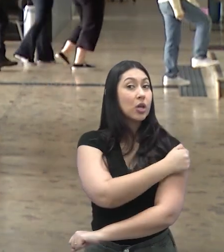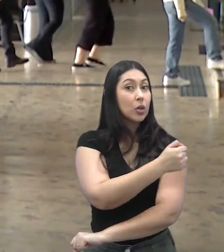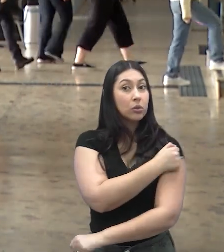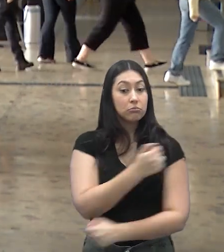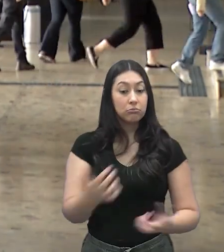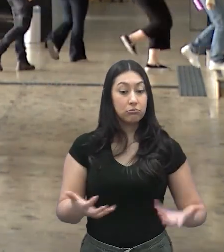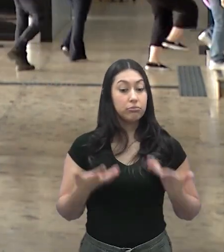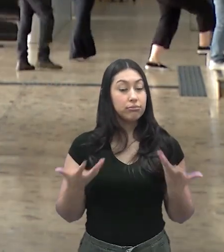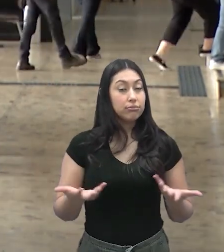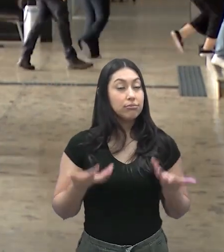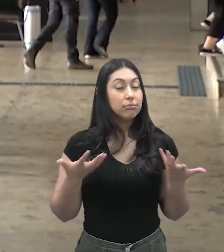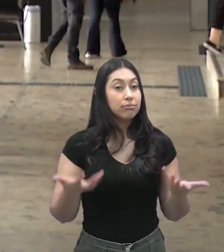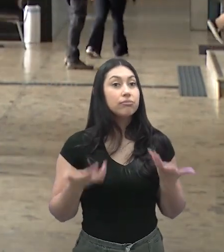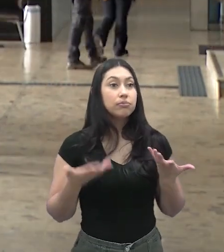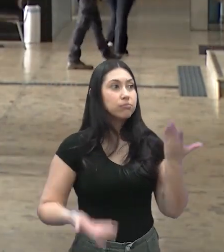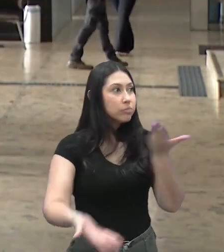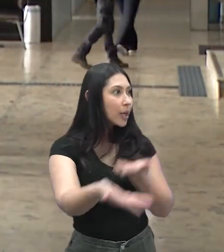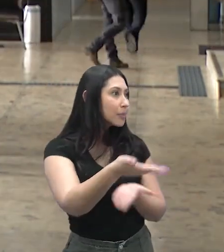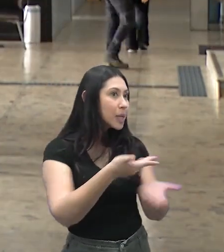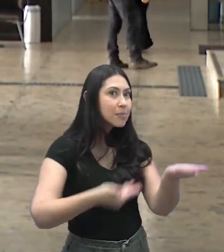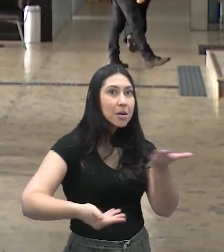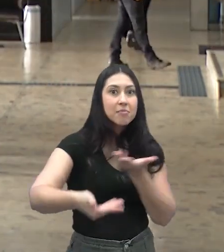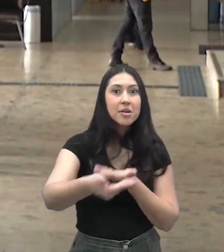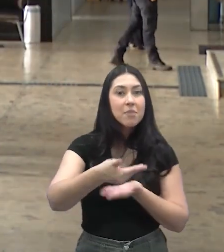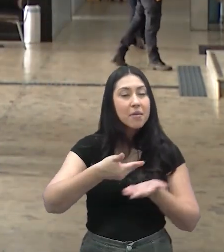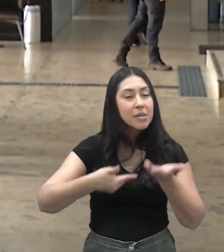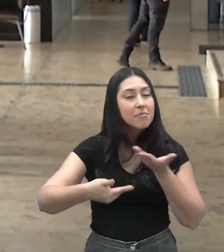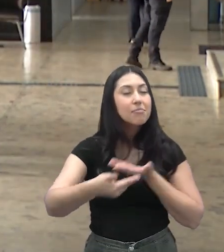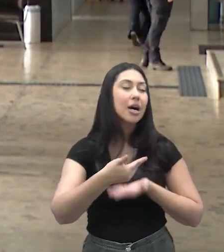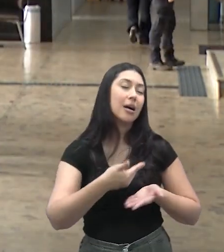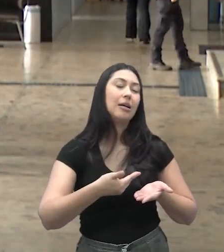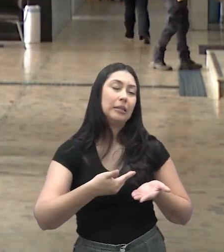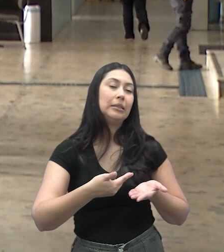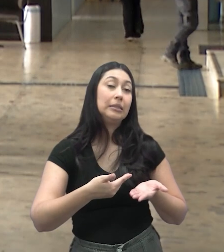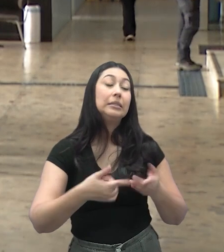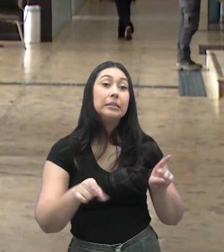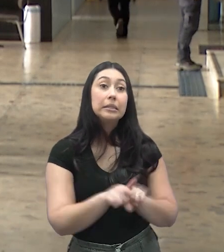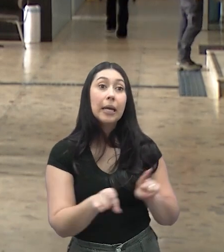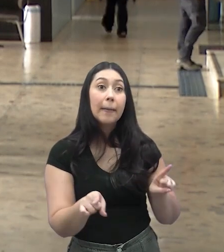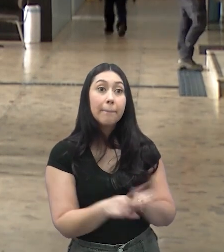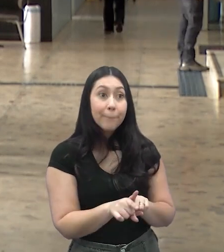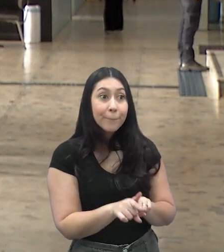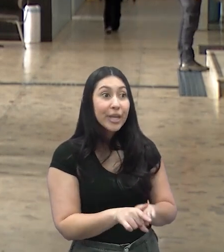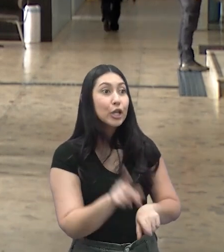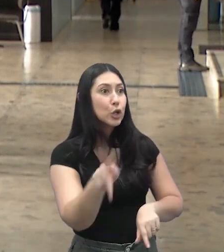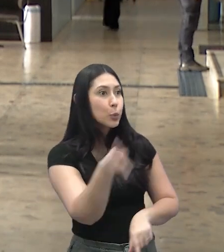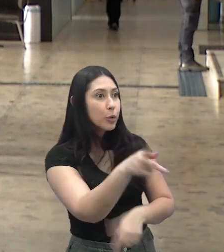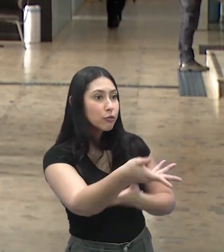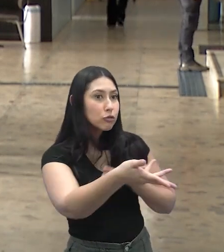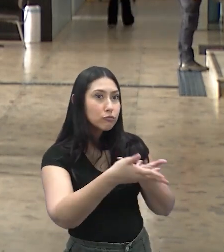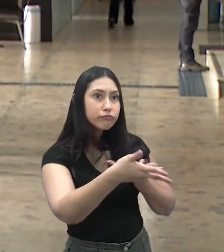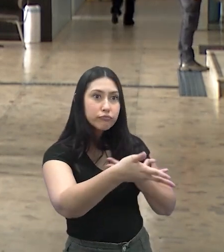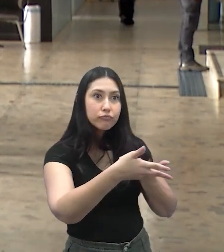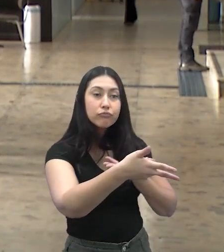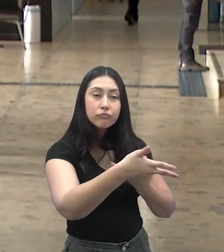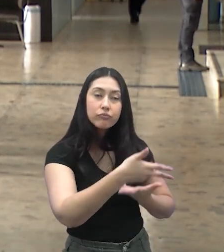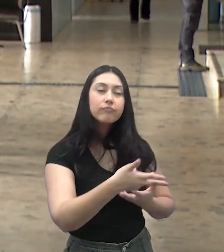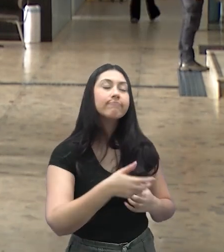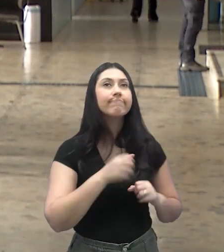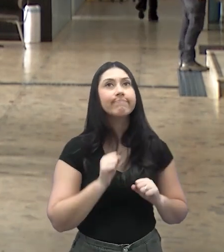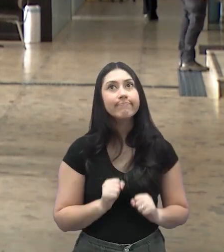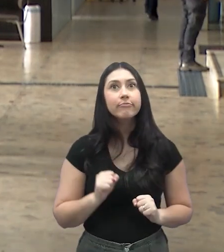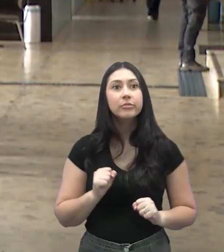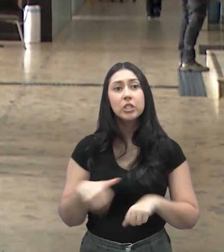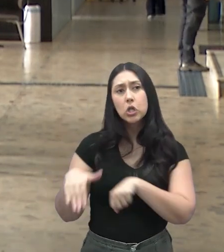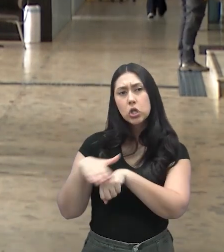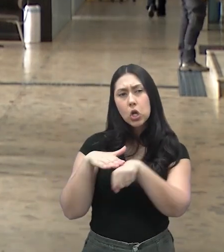são estimulados a interagir entre si, a ter essa interação entre os próprios alunos e com os professores.